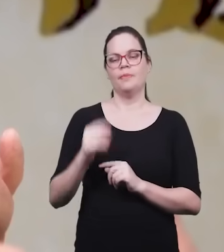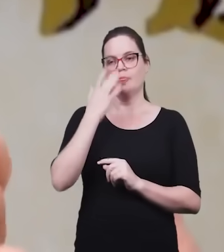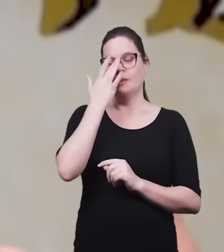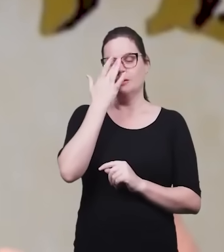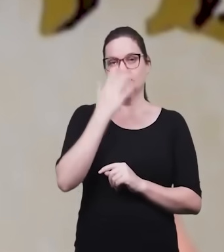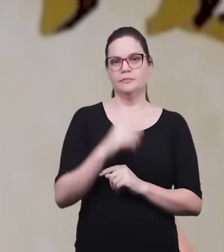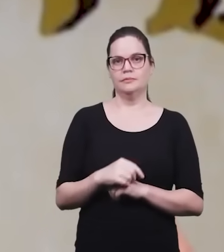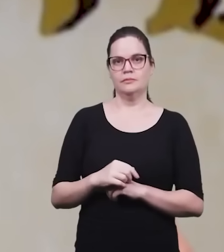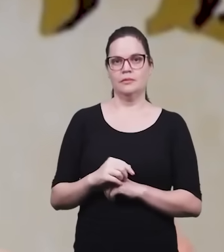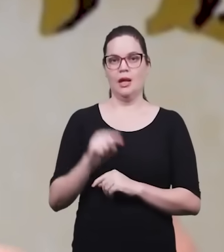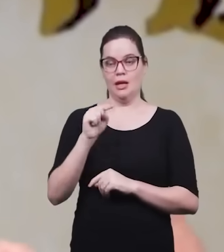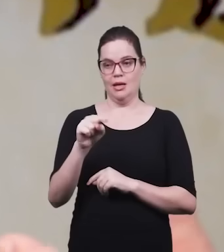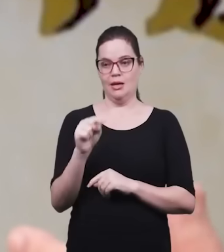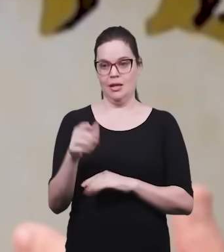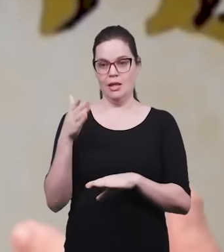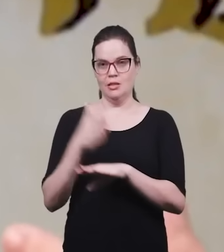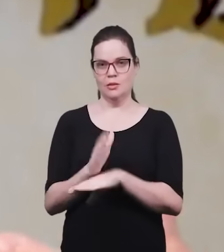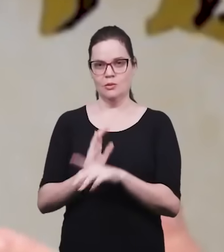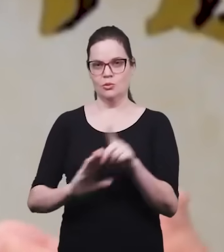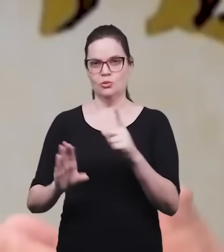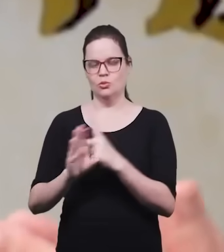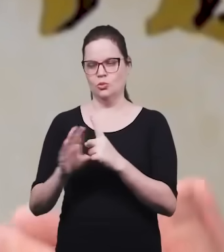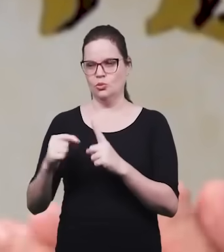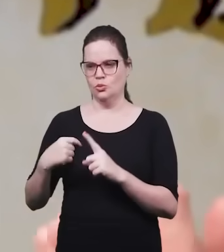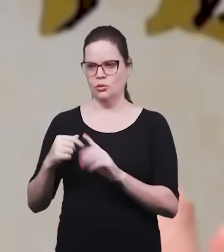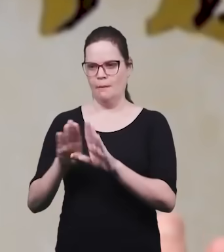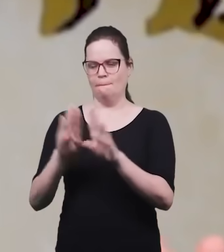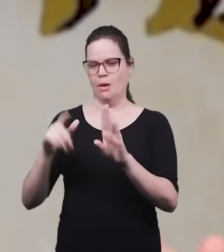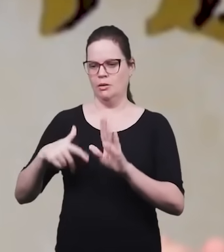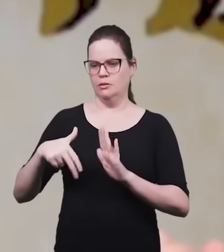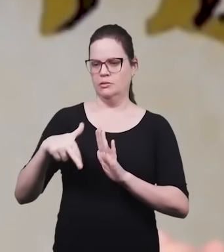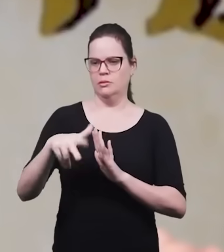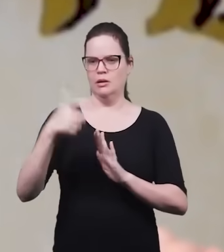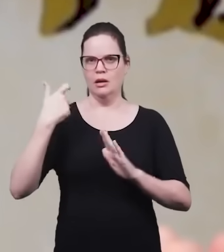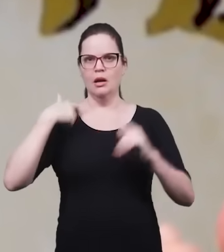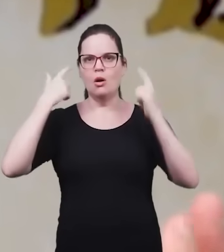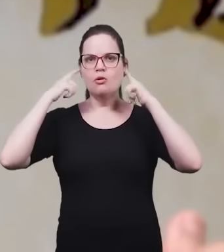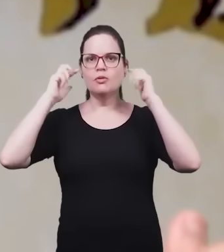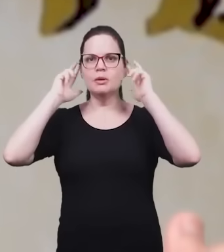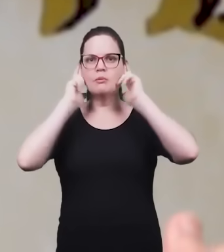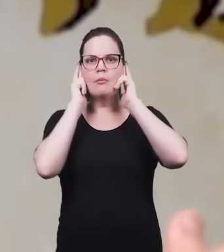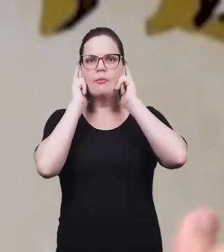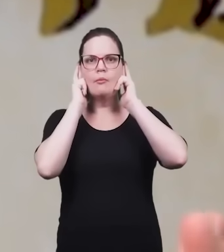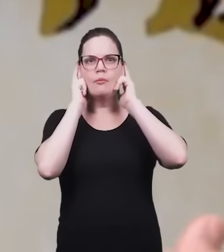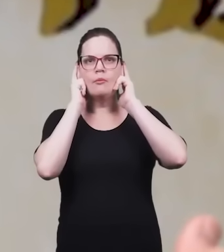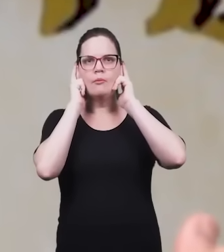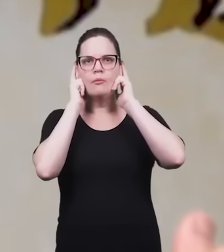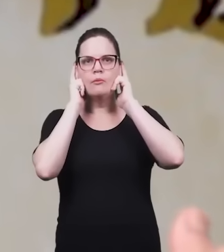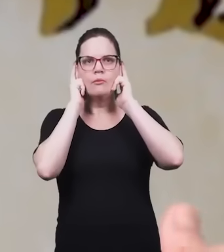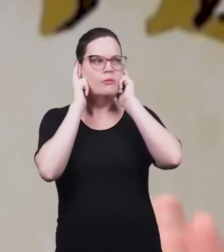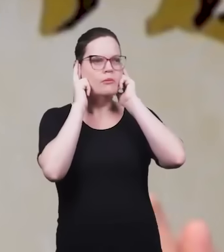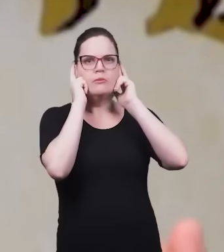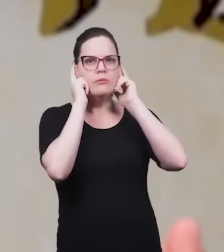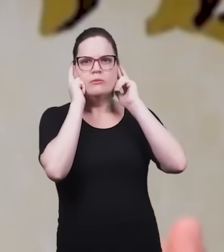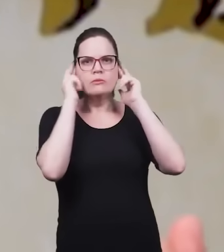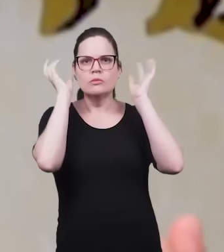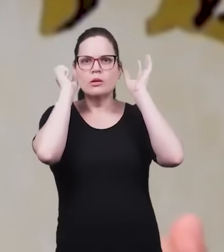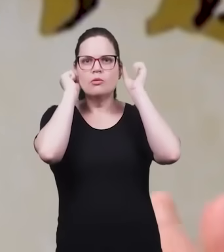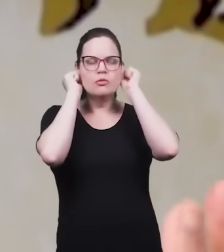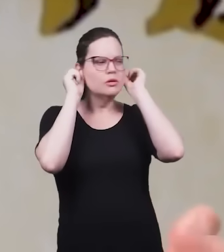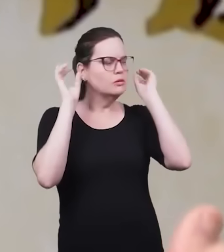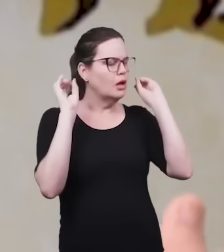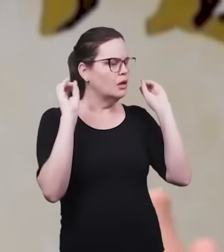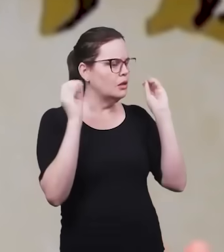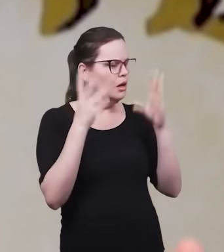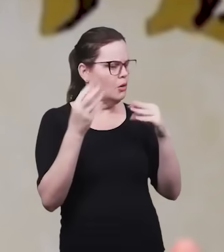culto isso, né? Quando ele entrou, passou da porta da igreja para dentro, os ouvidos dele se fecharam. E ele não conseguiu escutar nada. Ele